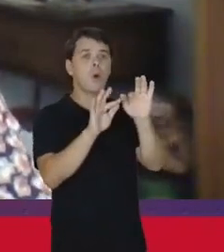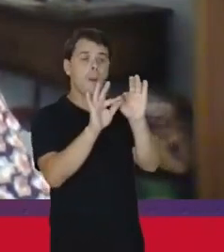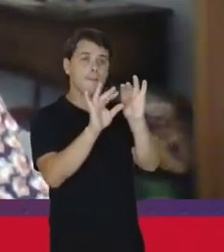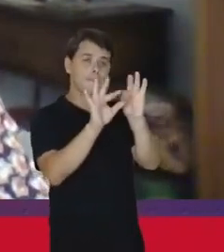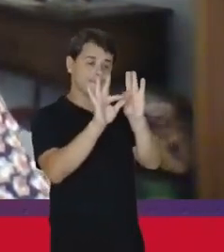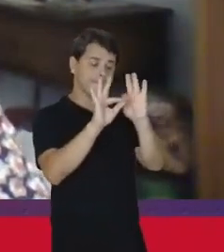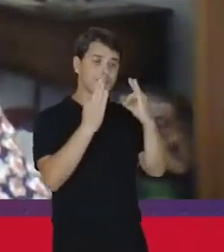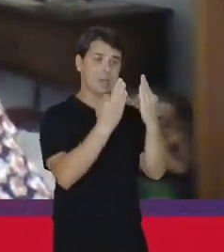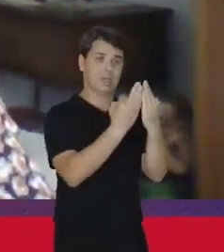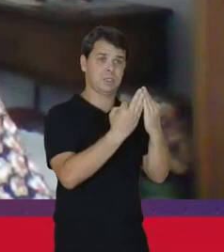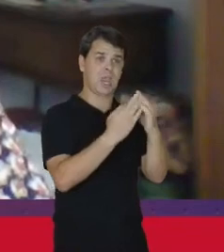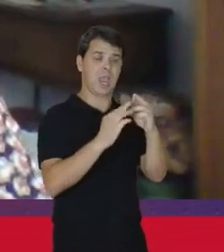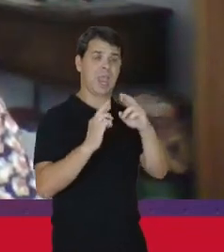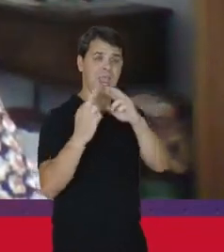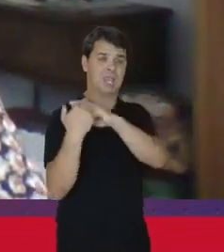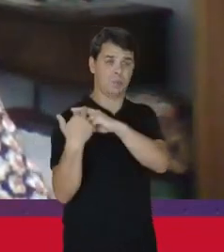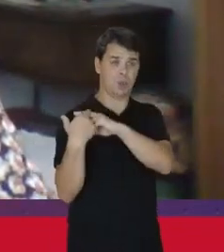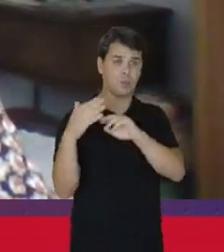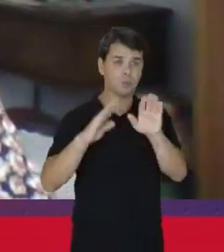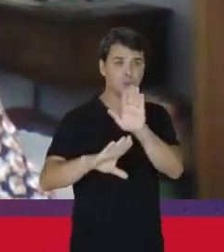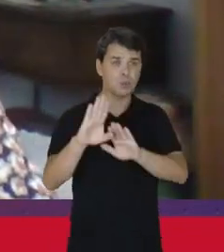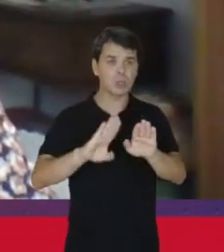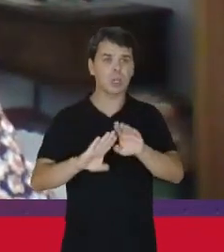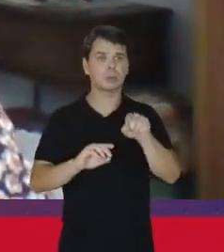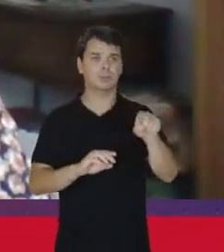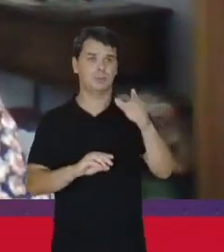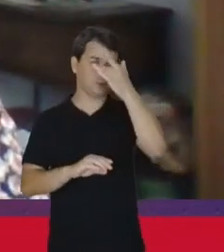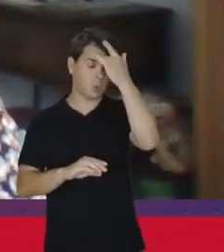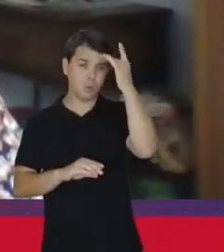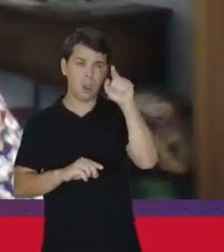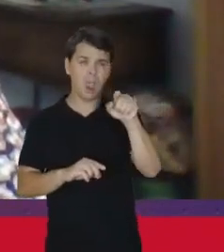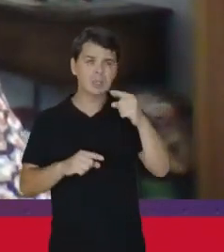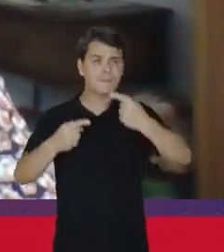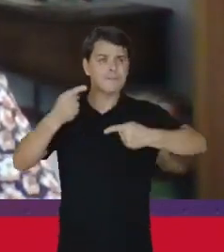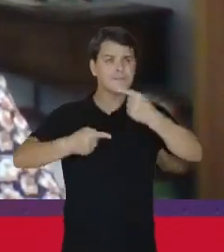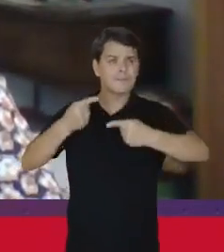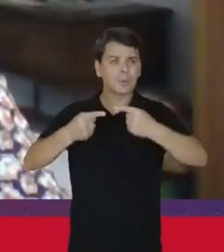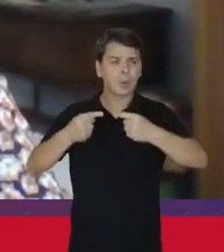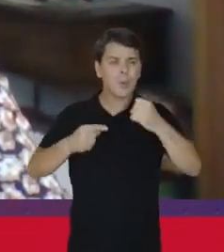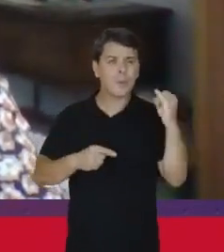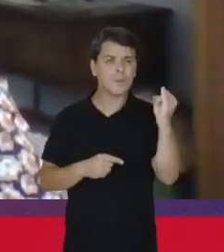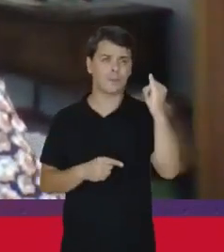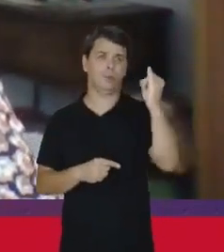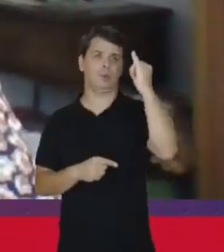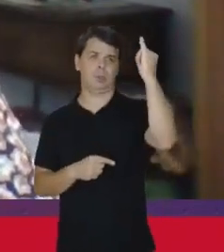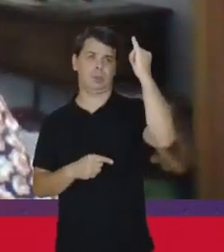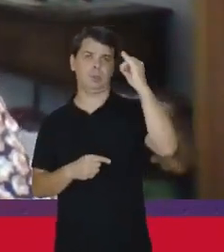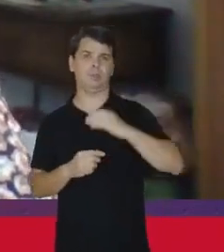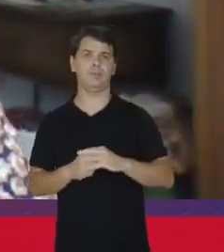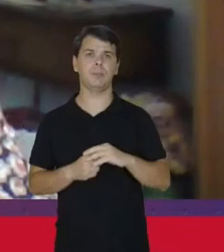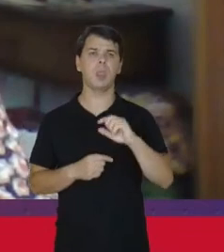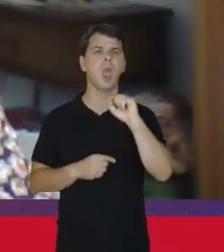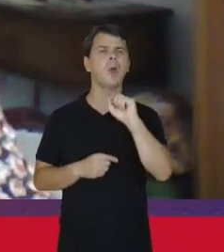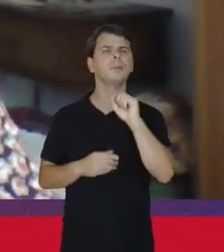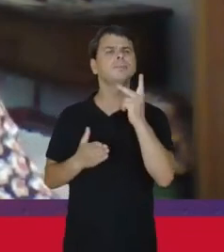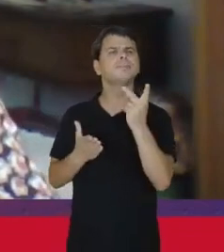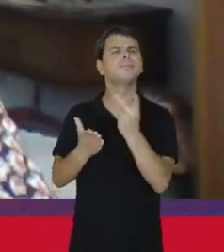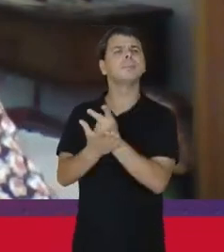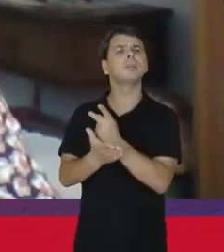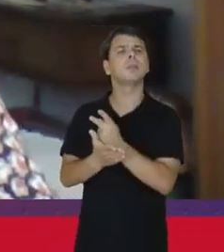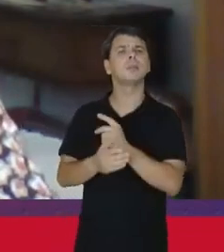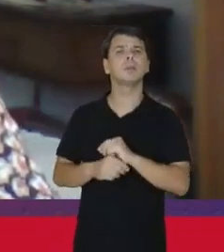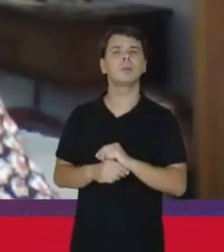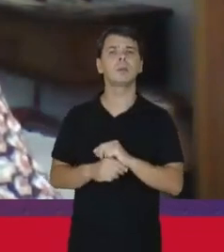é responsável pelo cuidado dessas pessoas. Então, essas políticas são muito importantes. O que